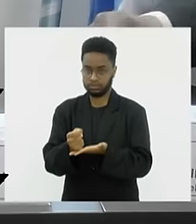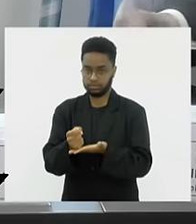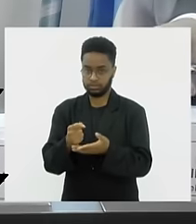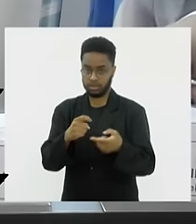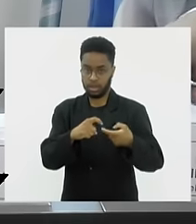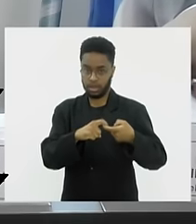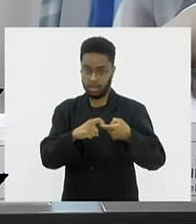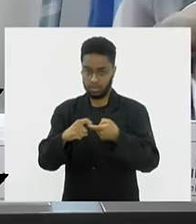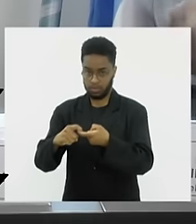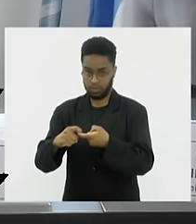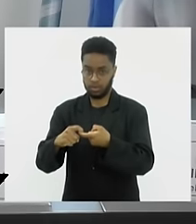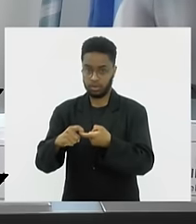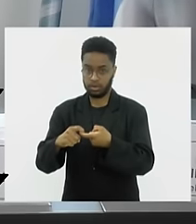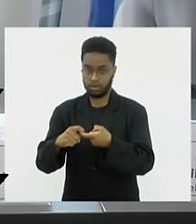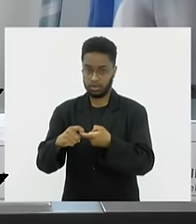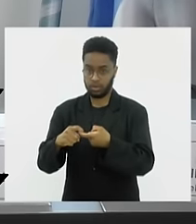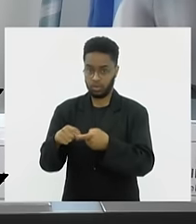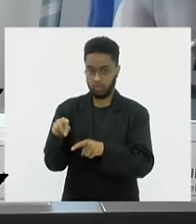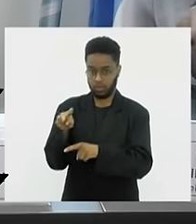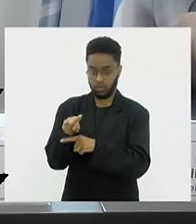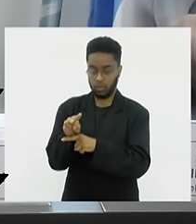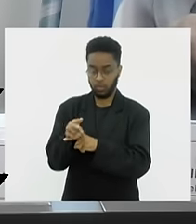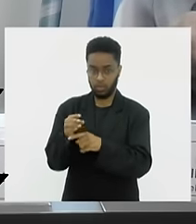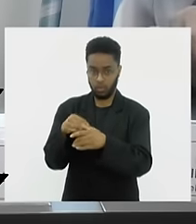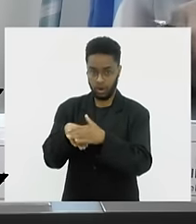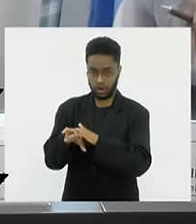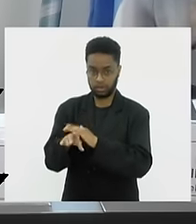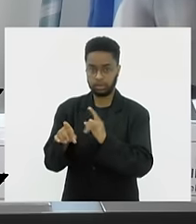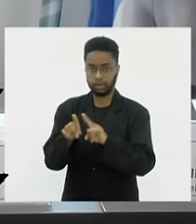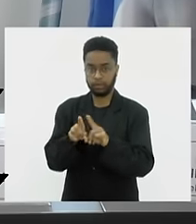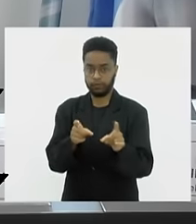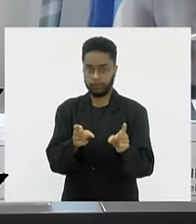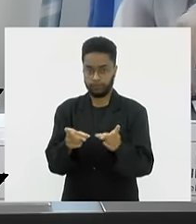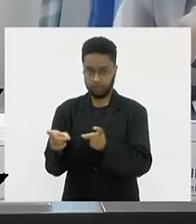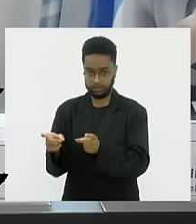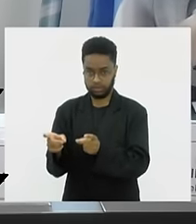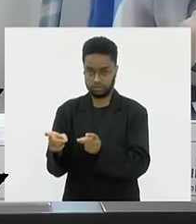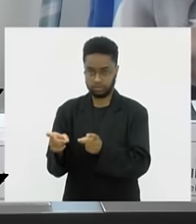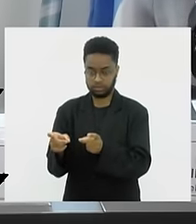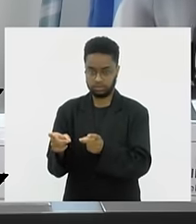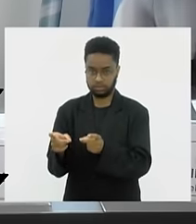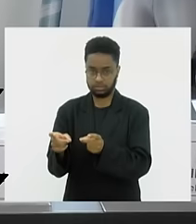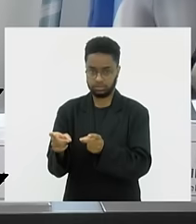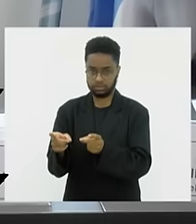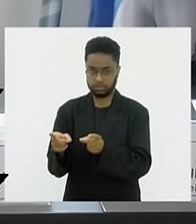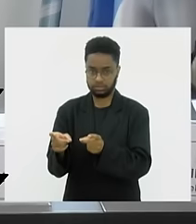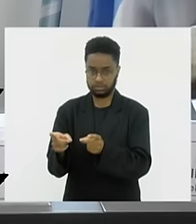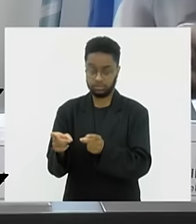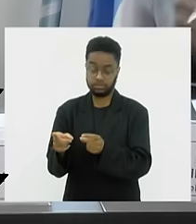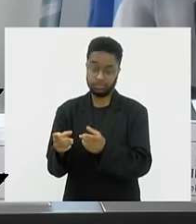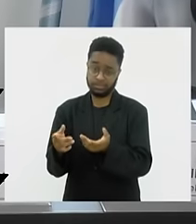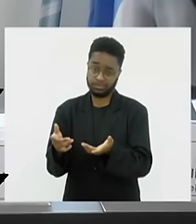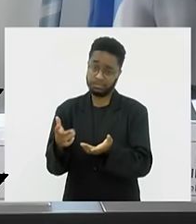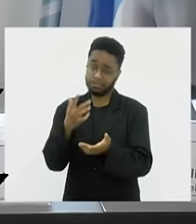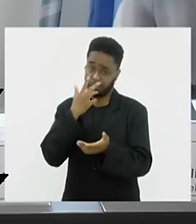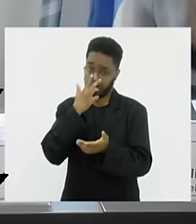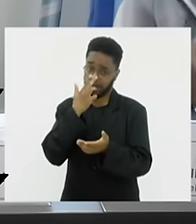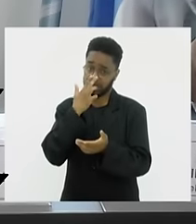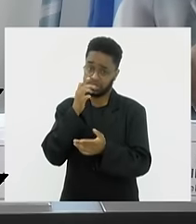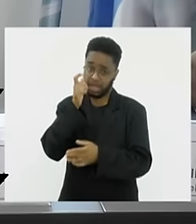reboca, faz a guarda e faz o leilão. Isso é absolutamente conflito de